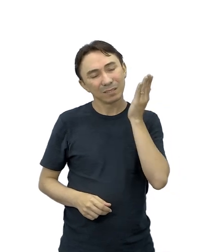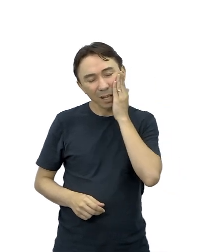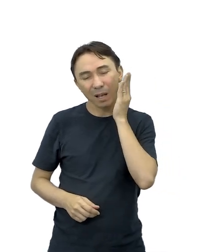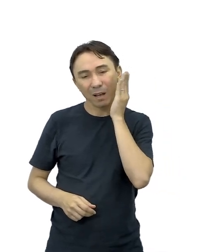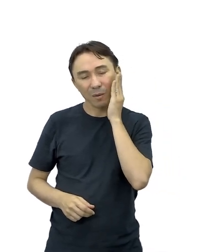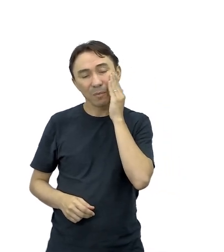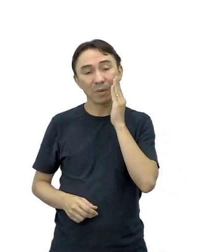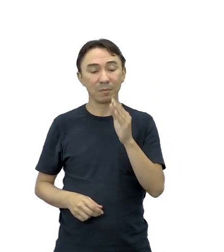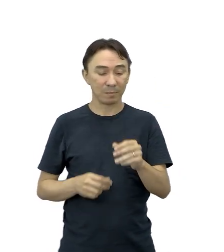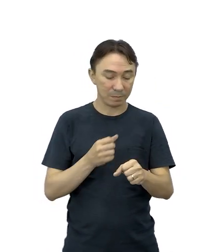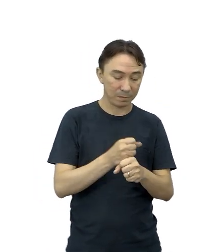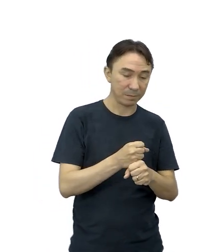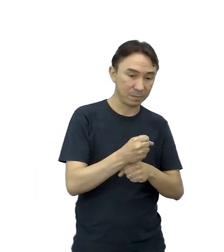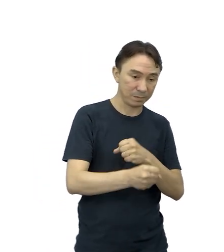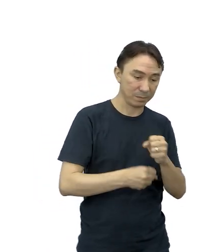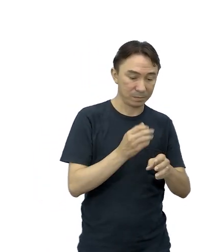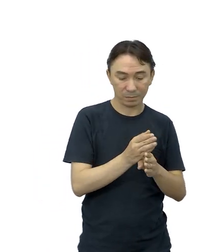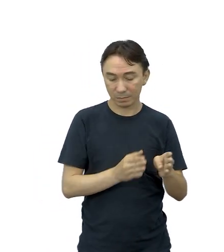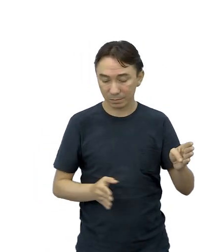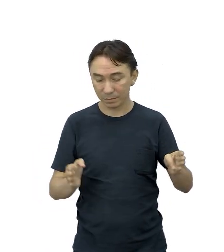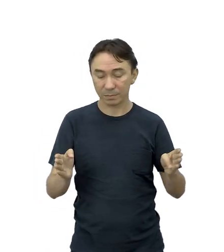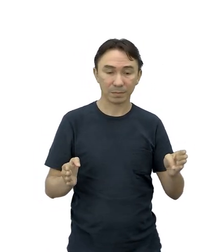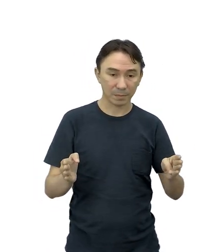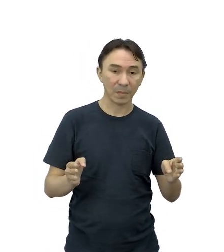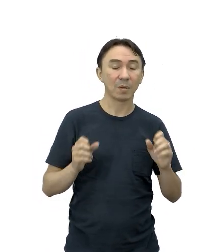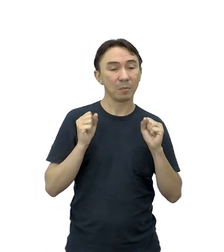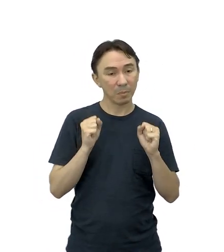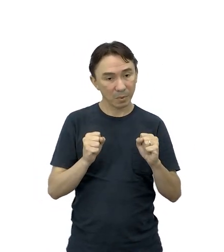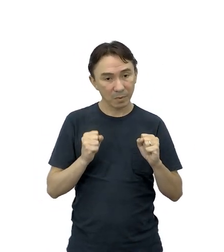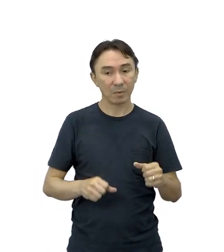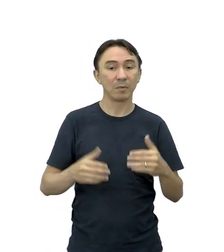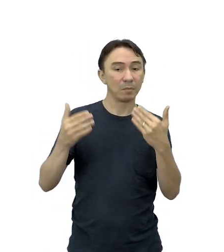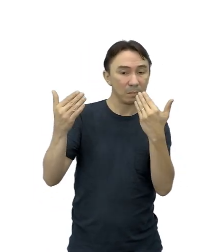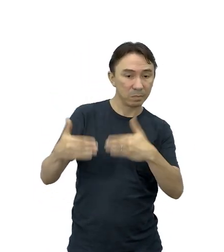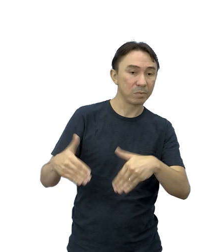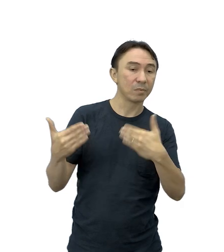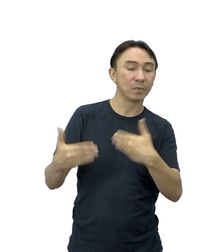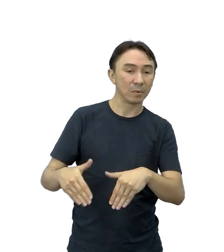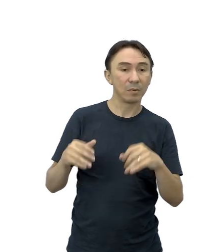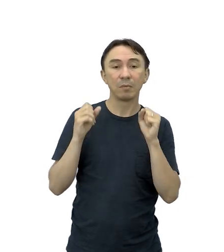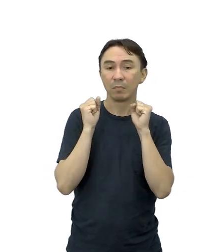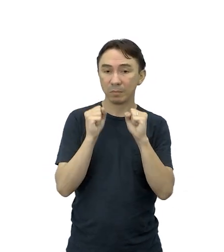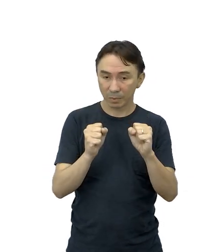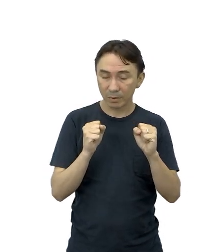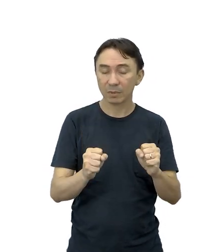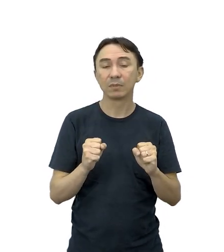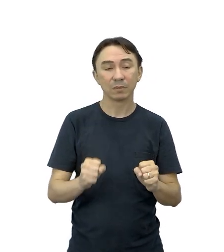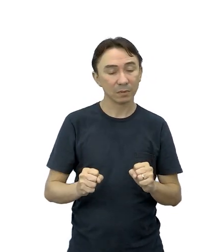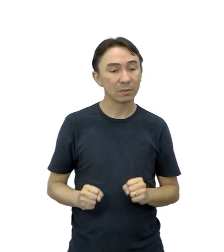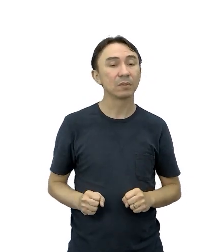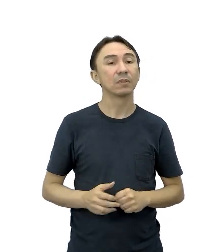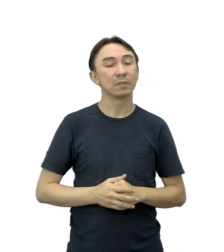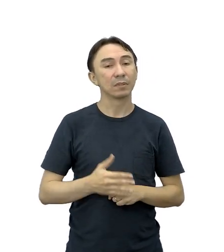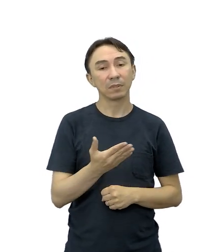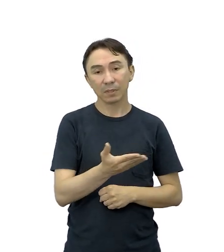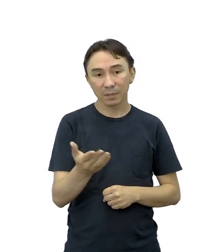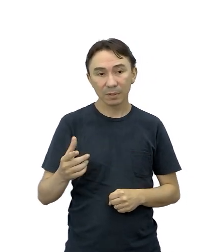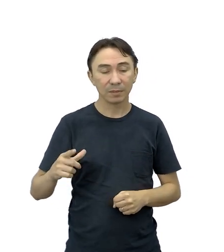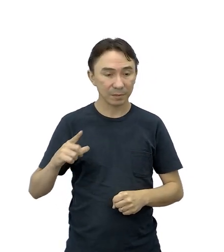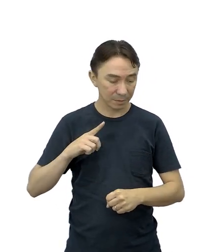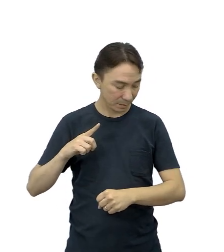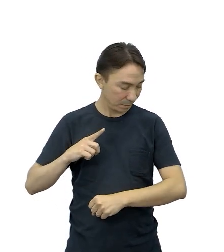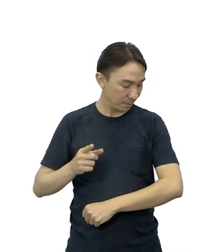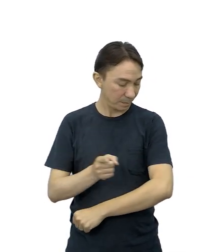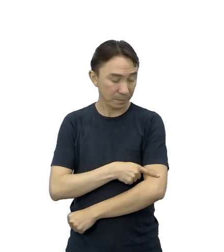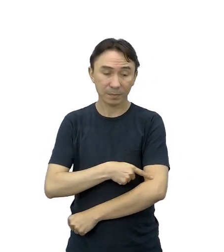2 vezes poderão ser feitas essas avaliações, tá bom? No ensino também inicial, final e no ensino